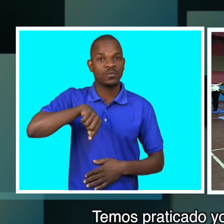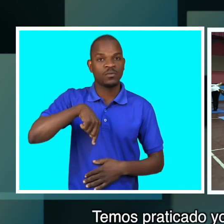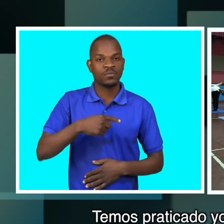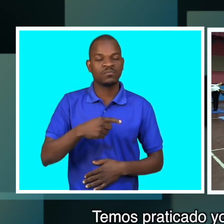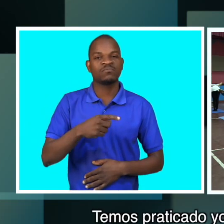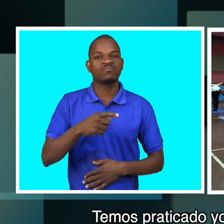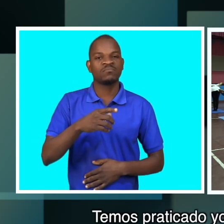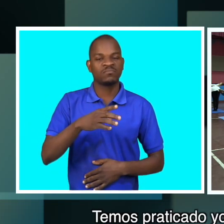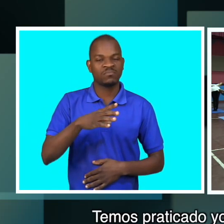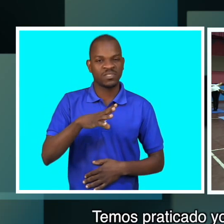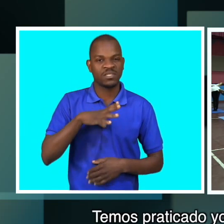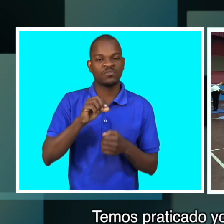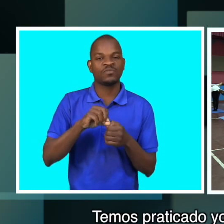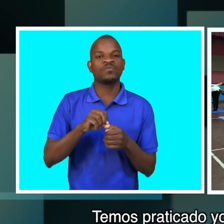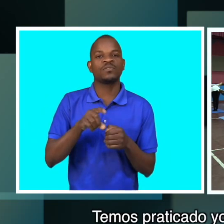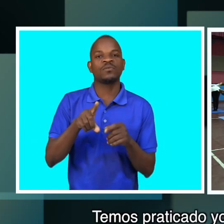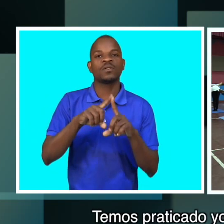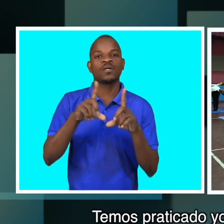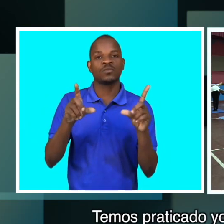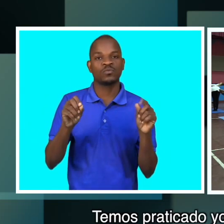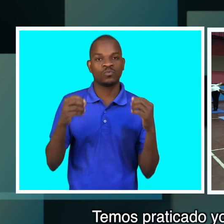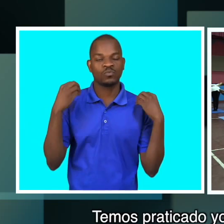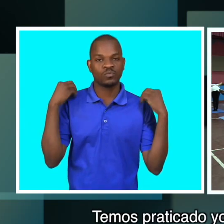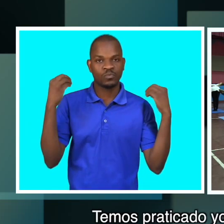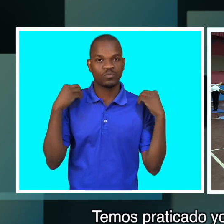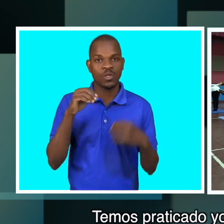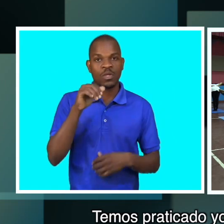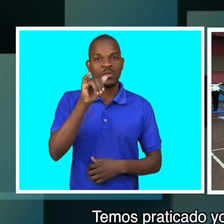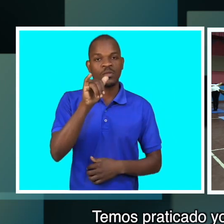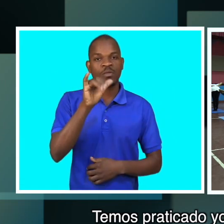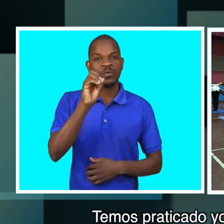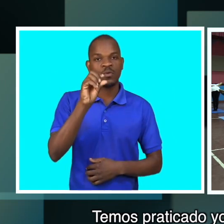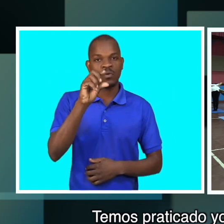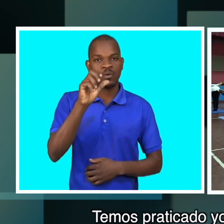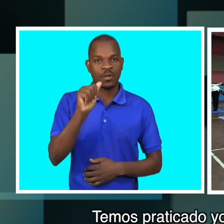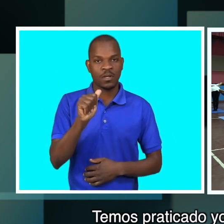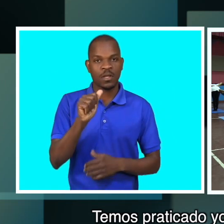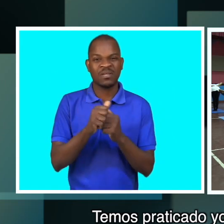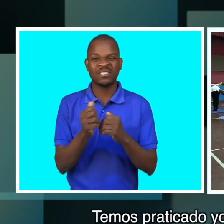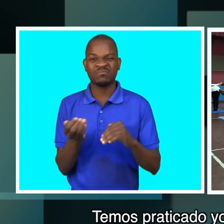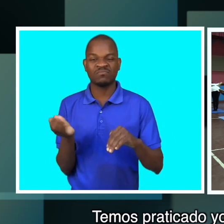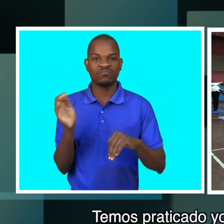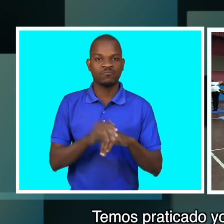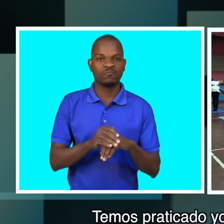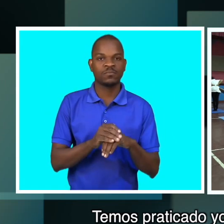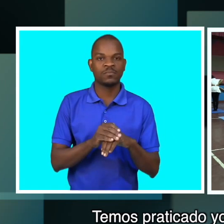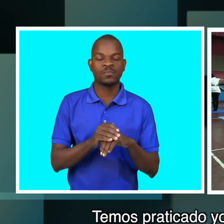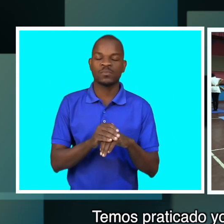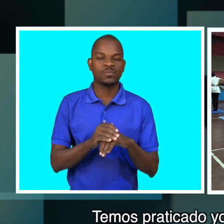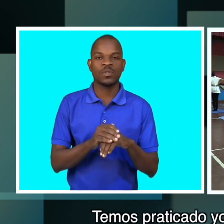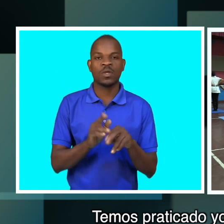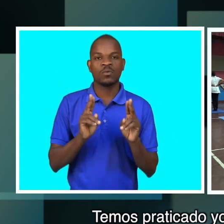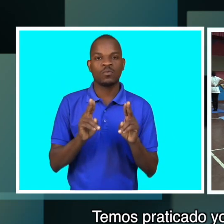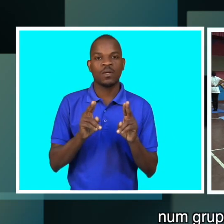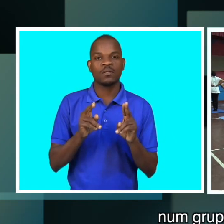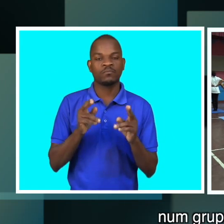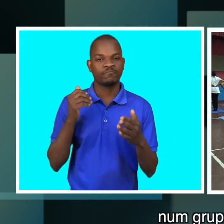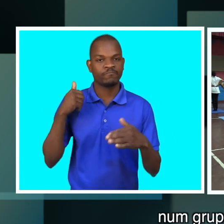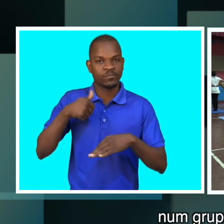Então, nós temos praticado o yoga Portanto, não a nível profissional Há vários anos aqui em